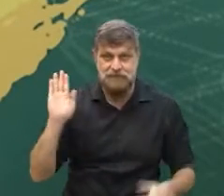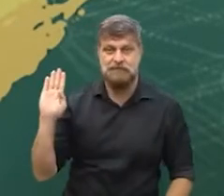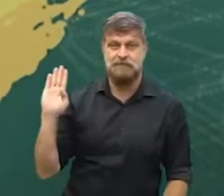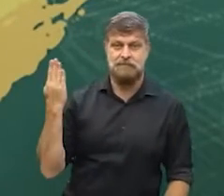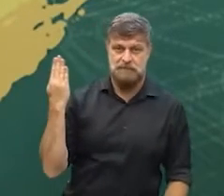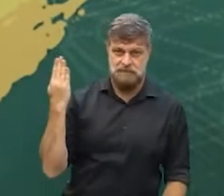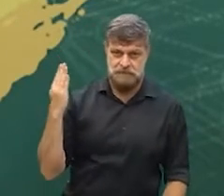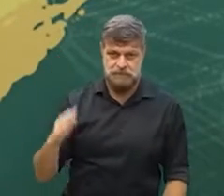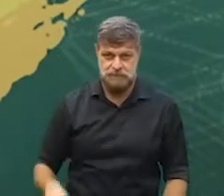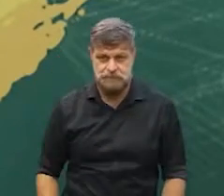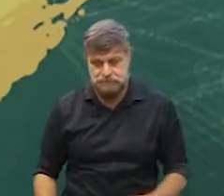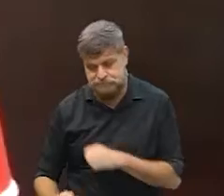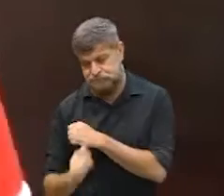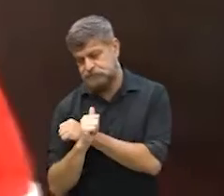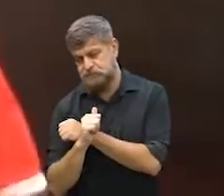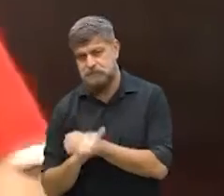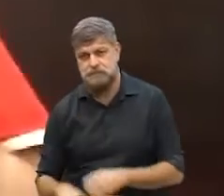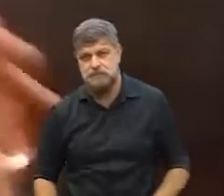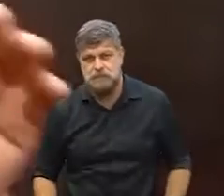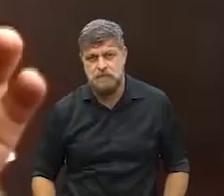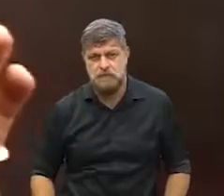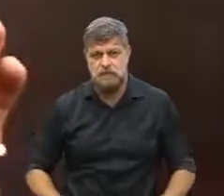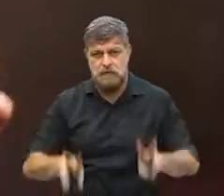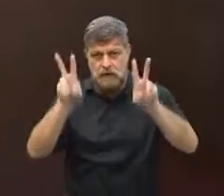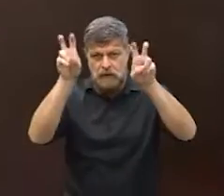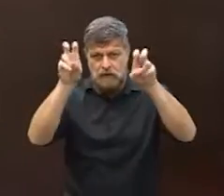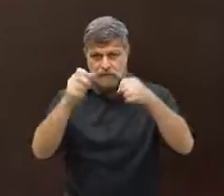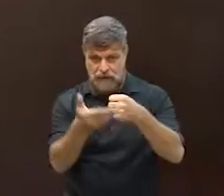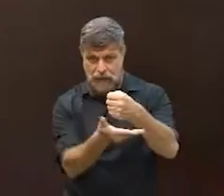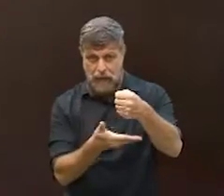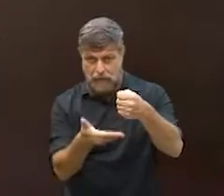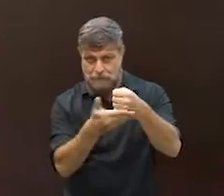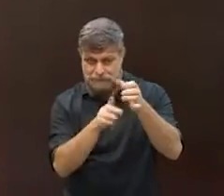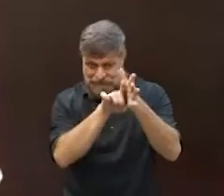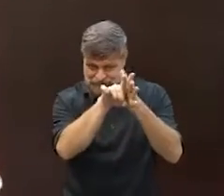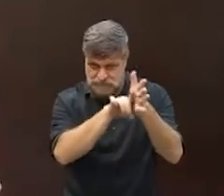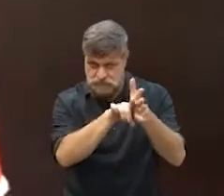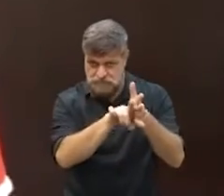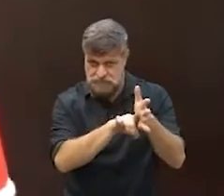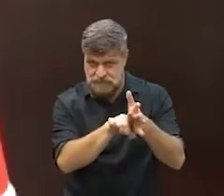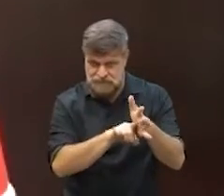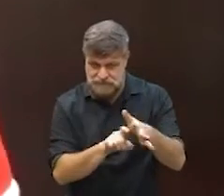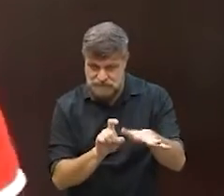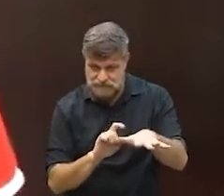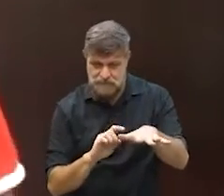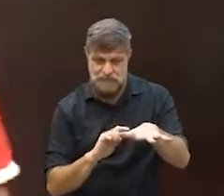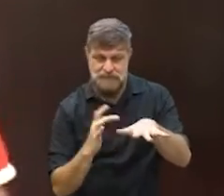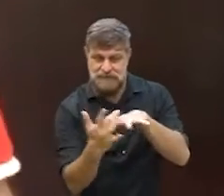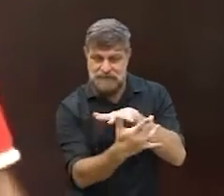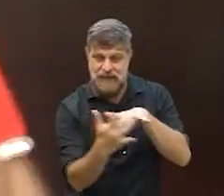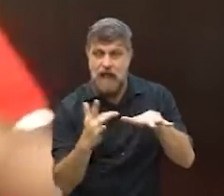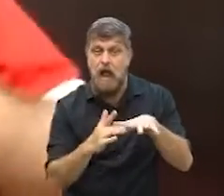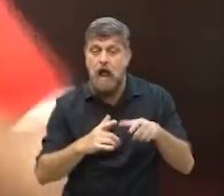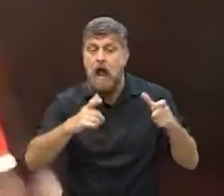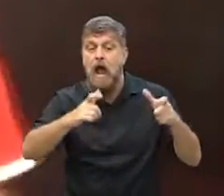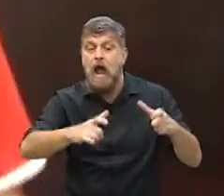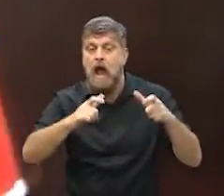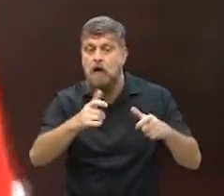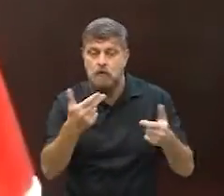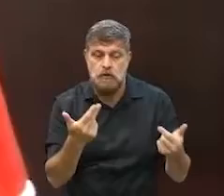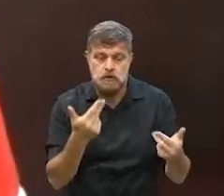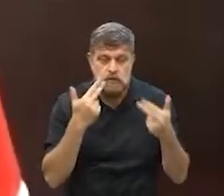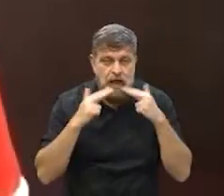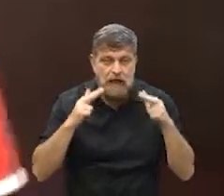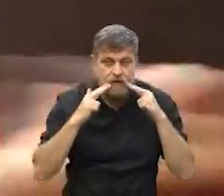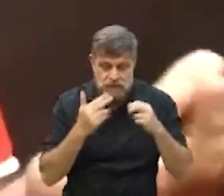né? O assunto fonte é muito importante, porque saber de onde vem